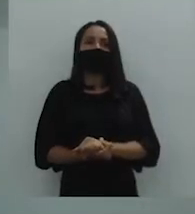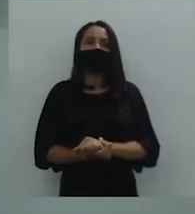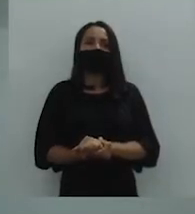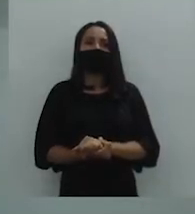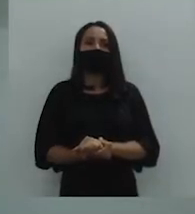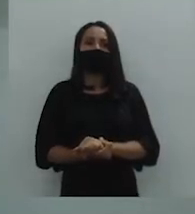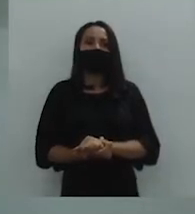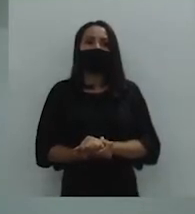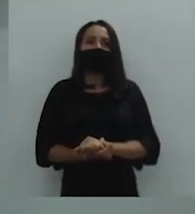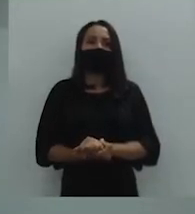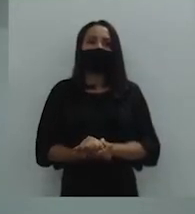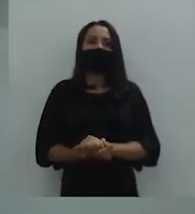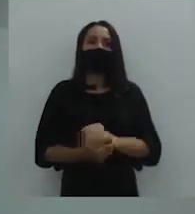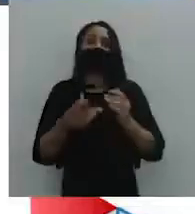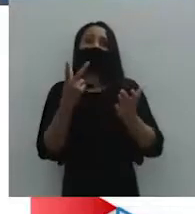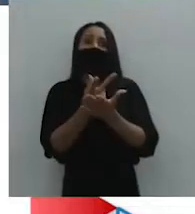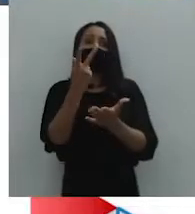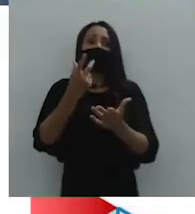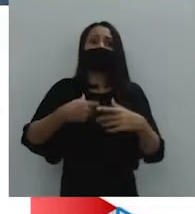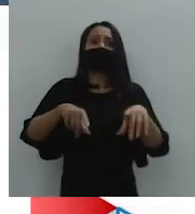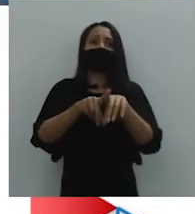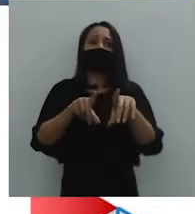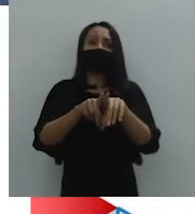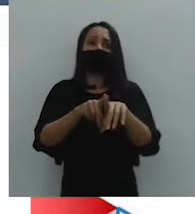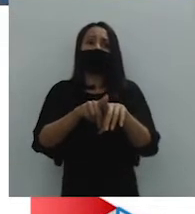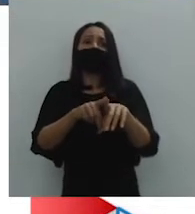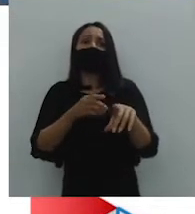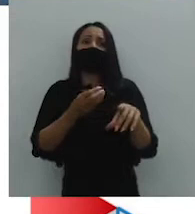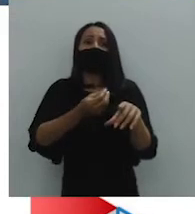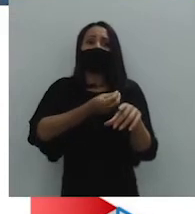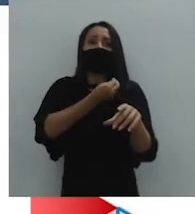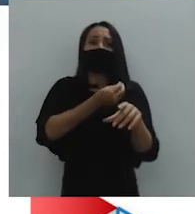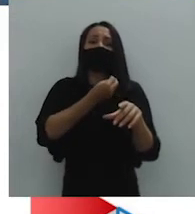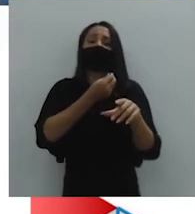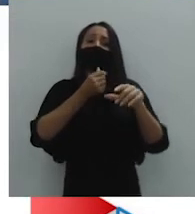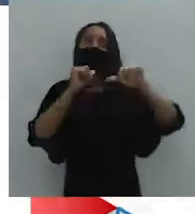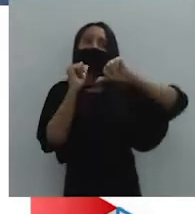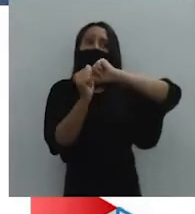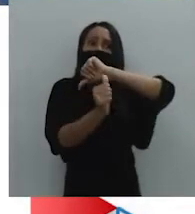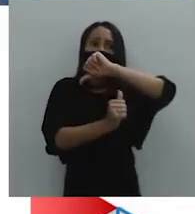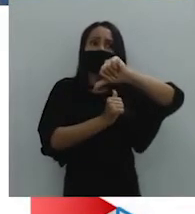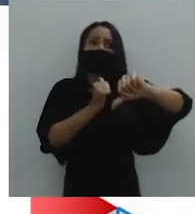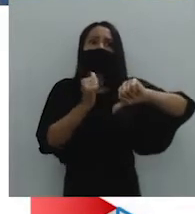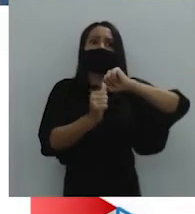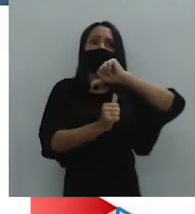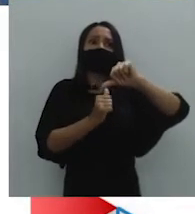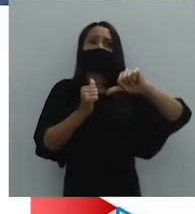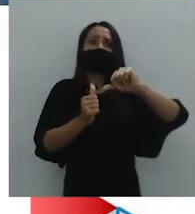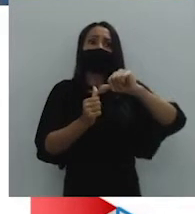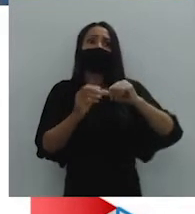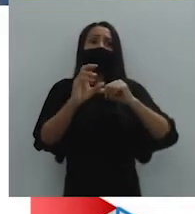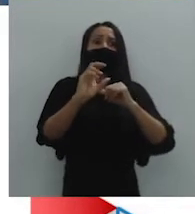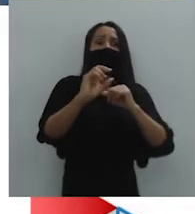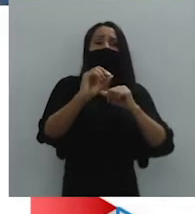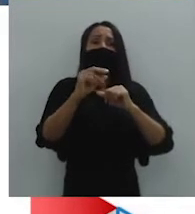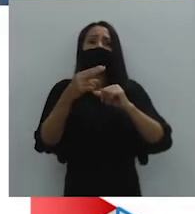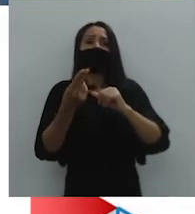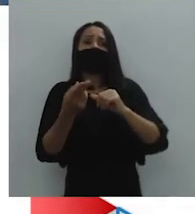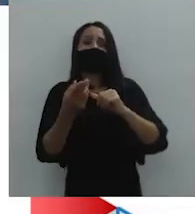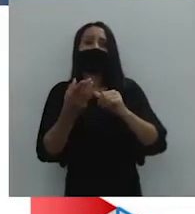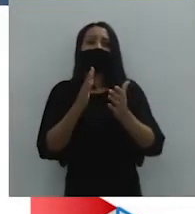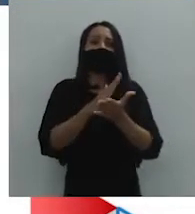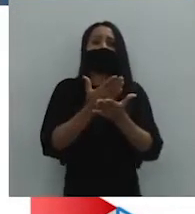Há casos em que a natureza ela pode existir como um aspecto modificado, transformando ou, muitas